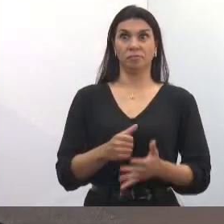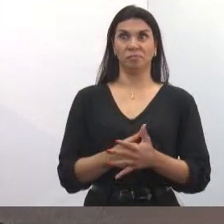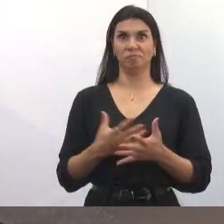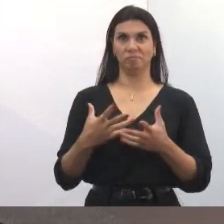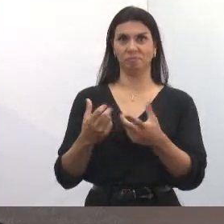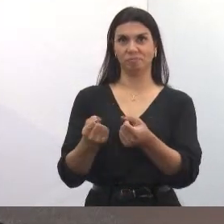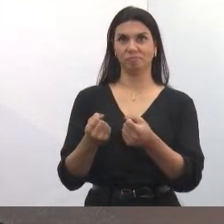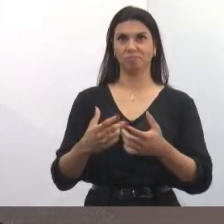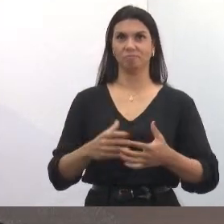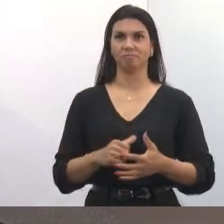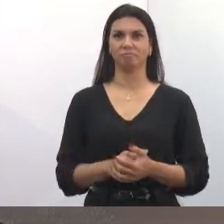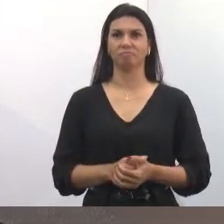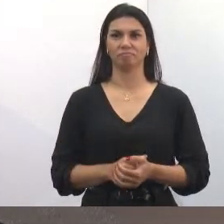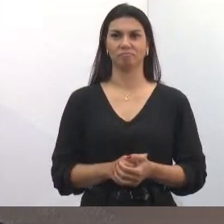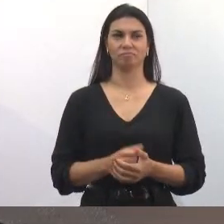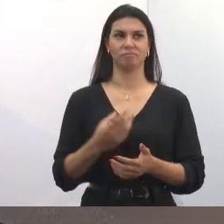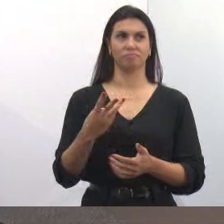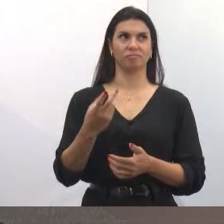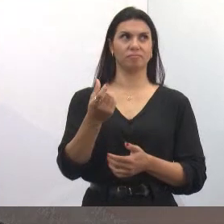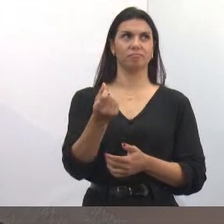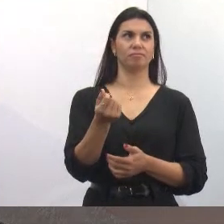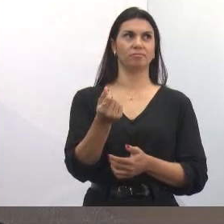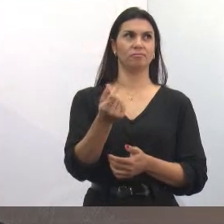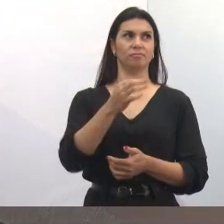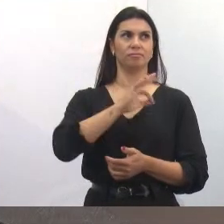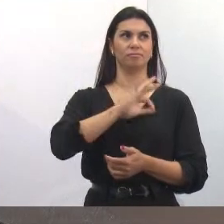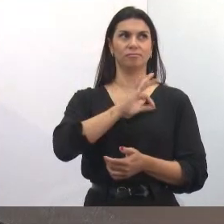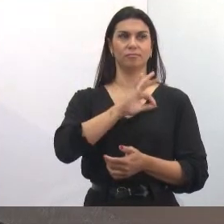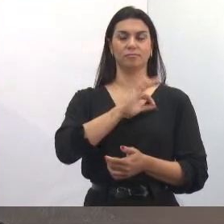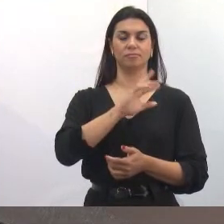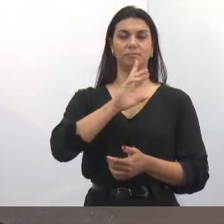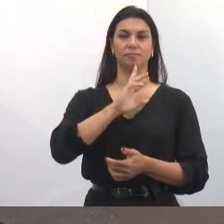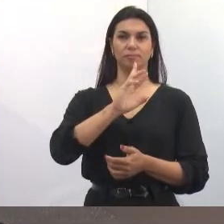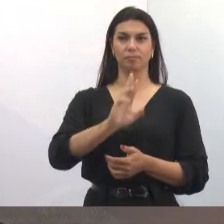que superam 3 salários mínimos? Resposta.